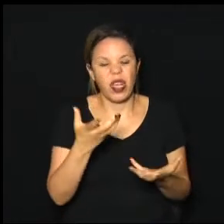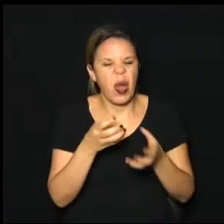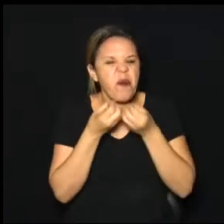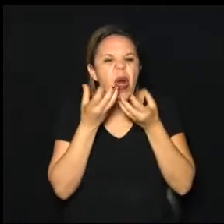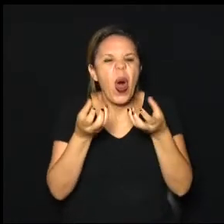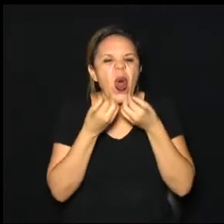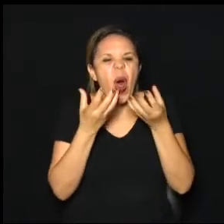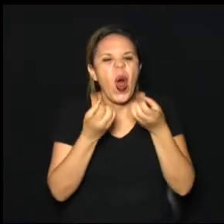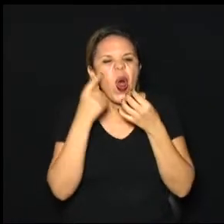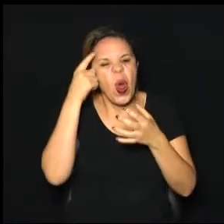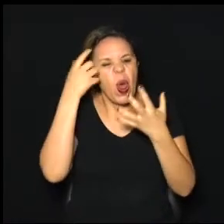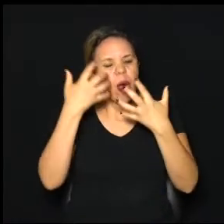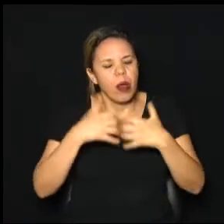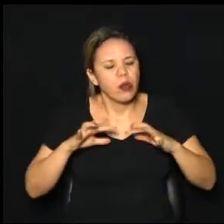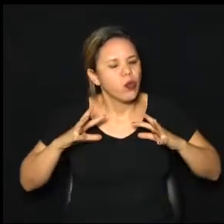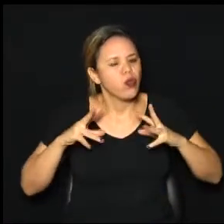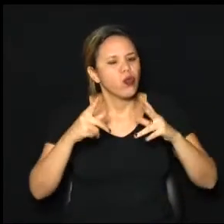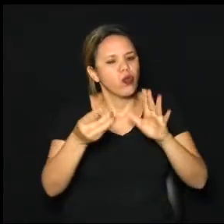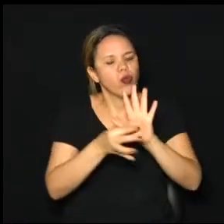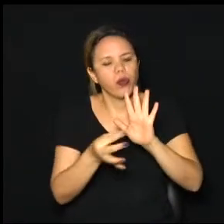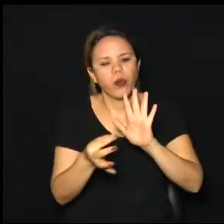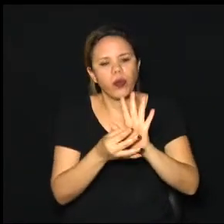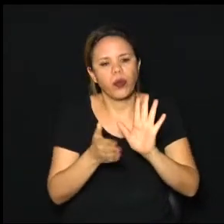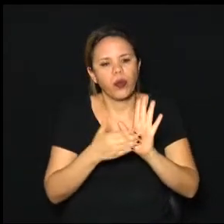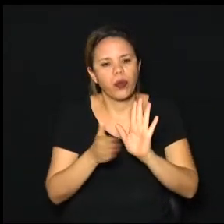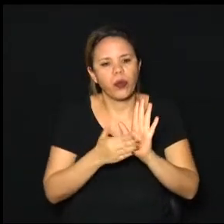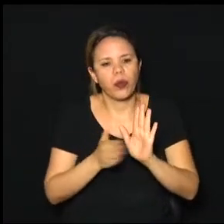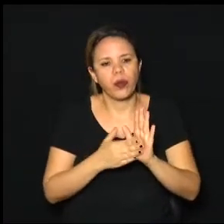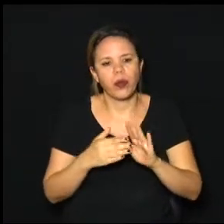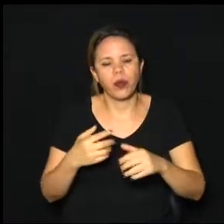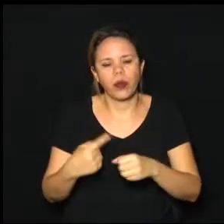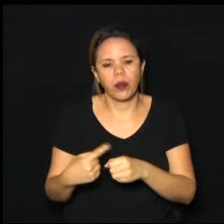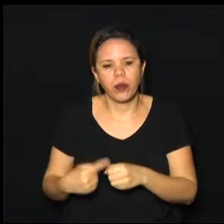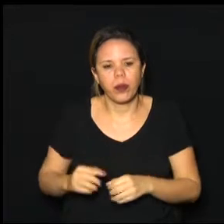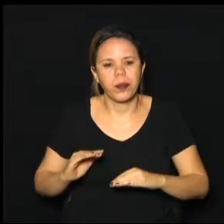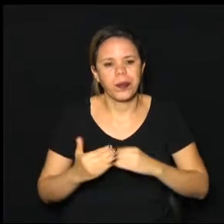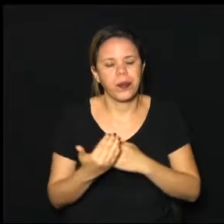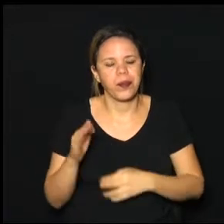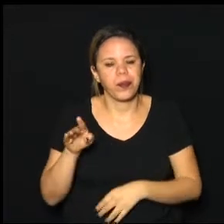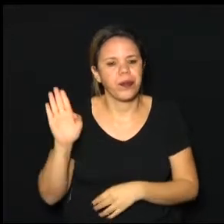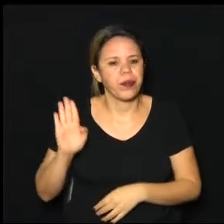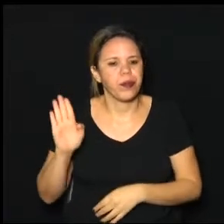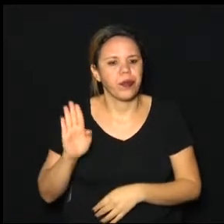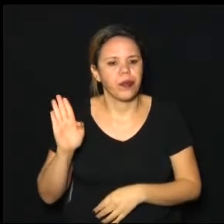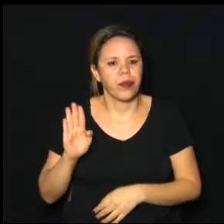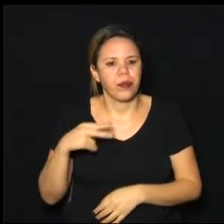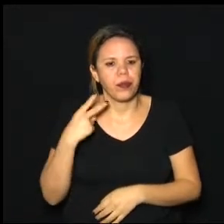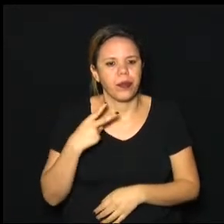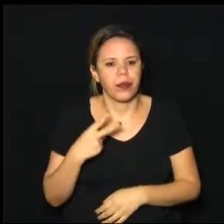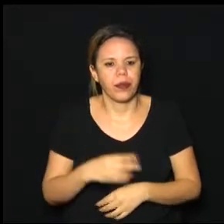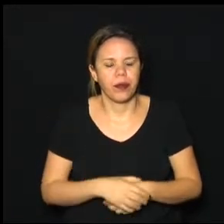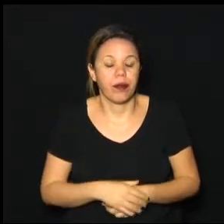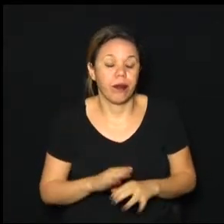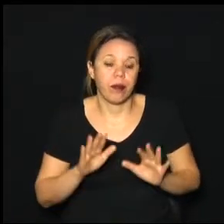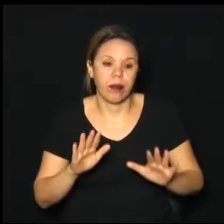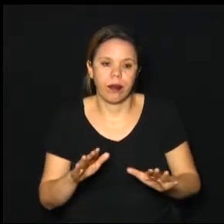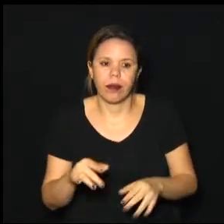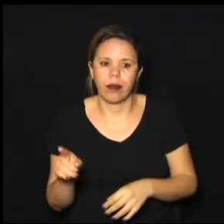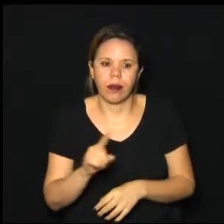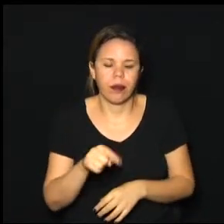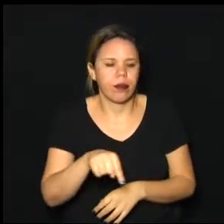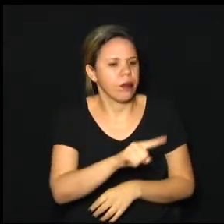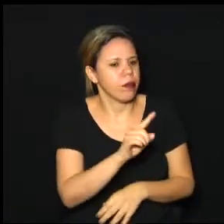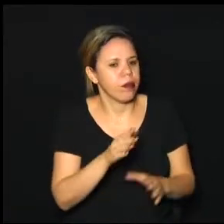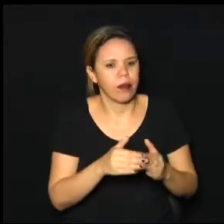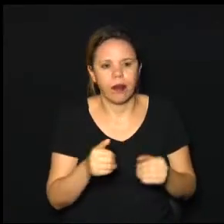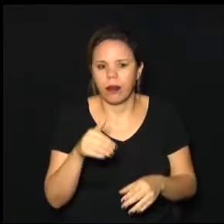o que você pensa, fala o que você pretende para o município, para o seu bairro, se você for candidato a vereador, mas não vá